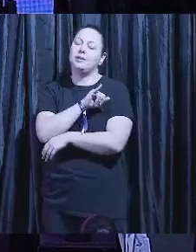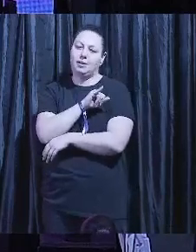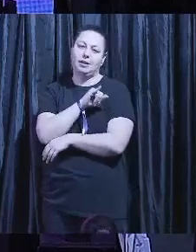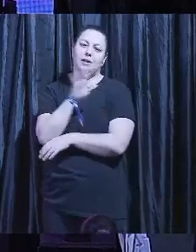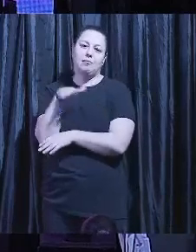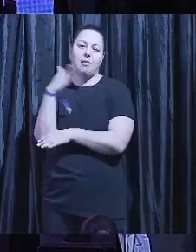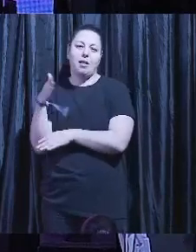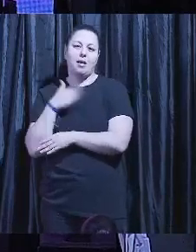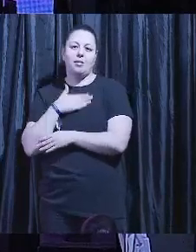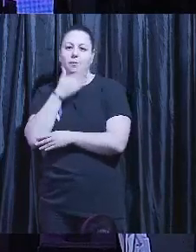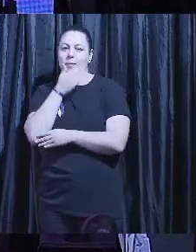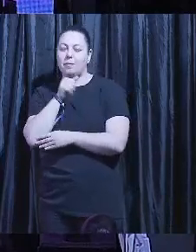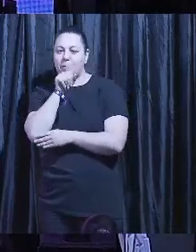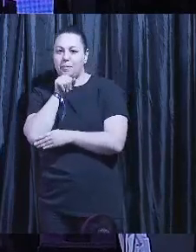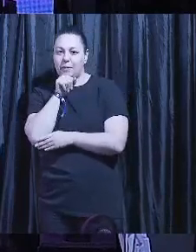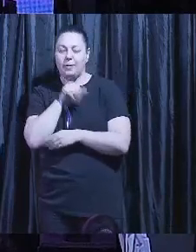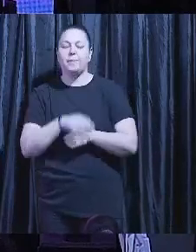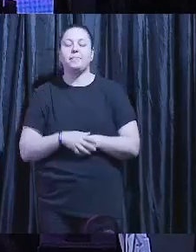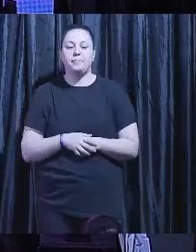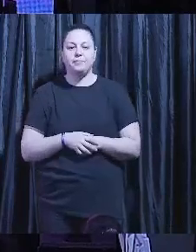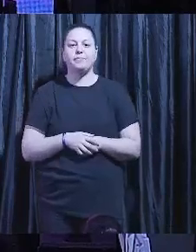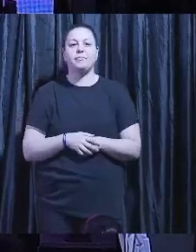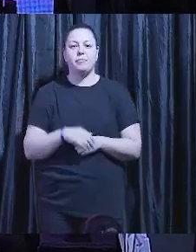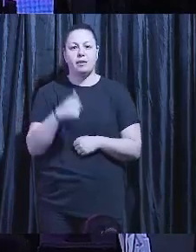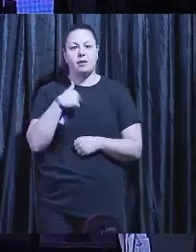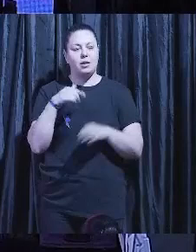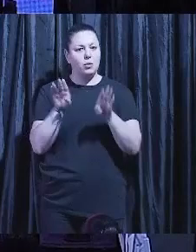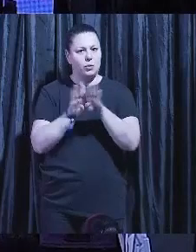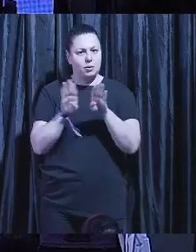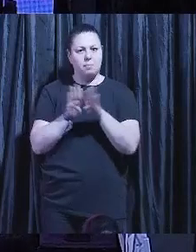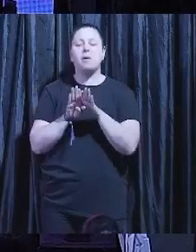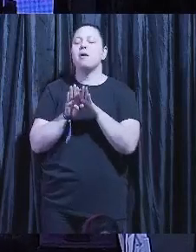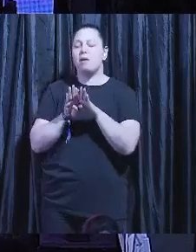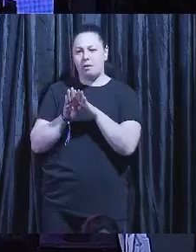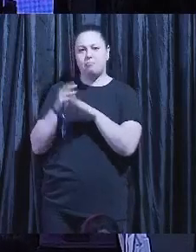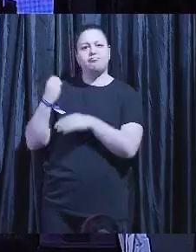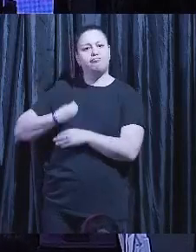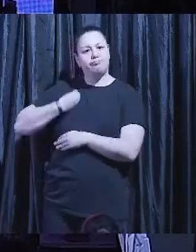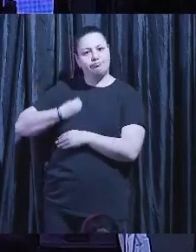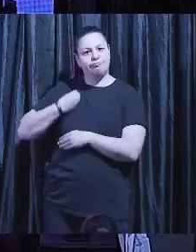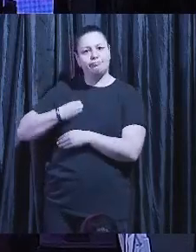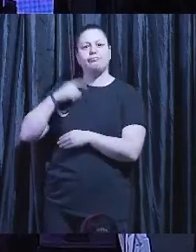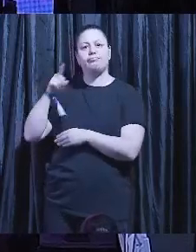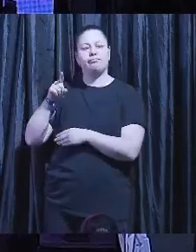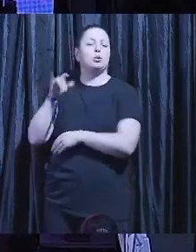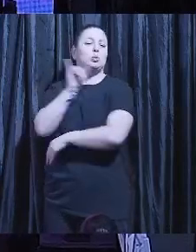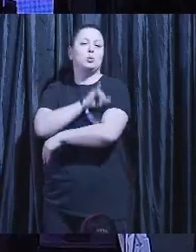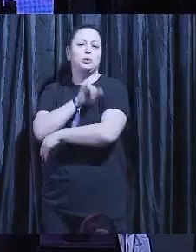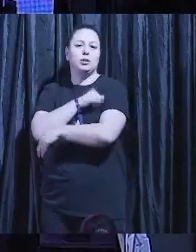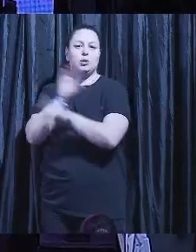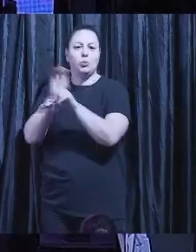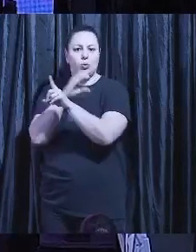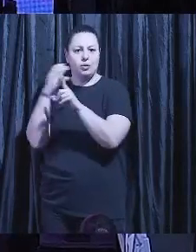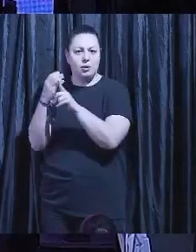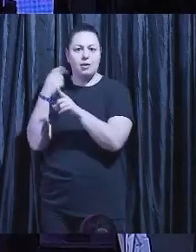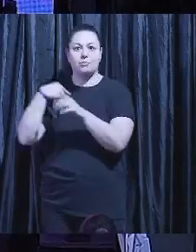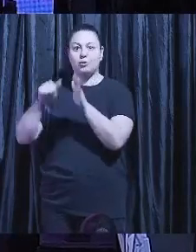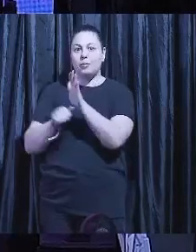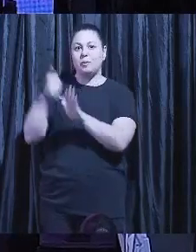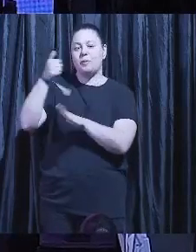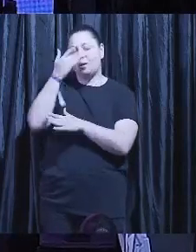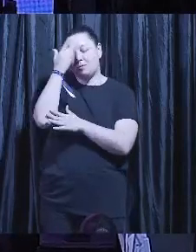paterna. Eu sou cria da Boca do Rio, que é uma comunidade em Salvador. Sou a primeira pessoa da minha